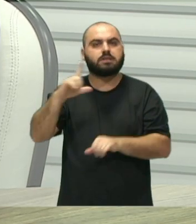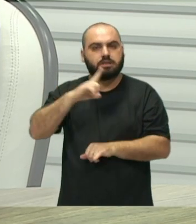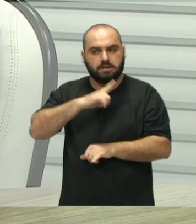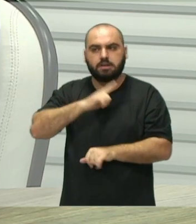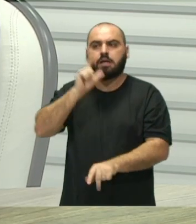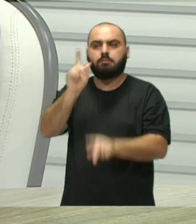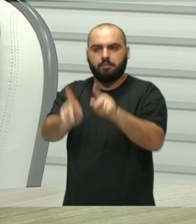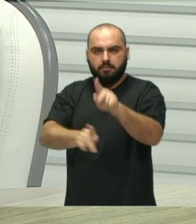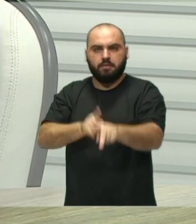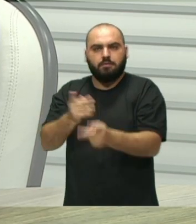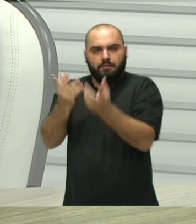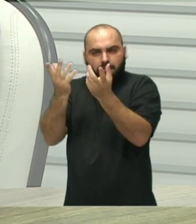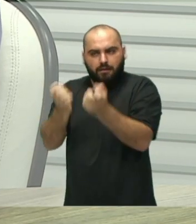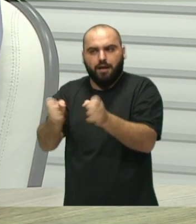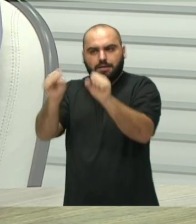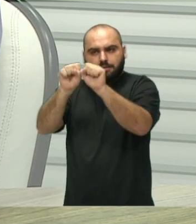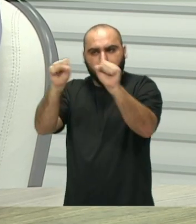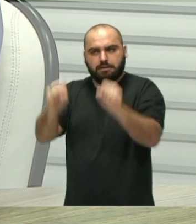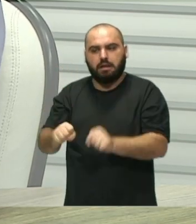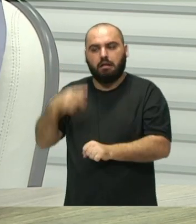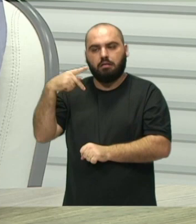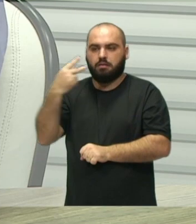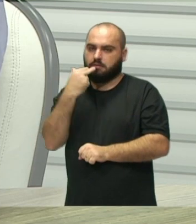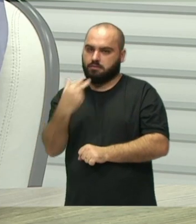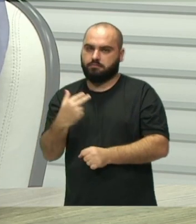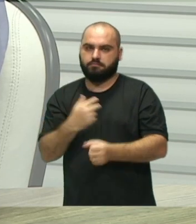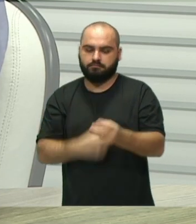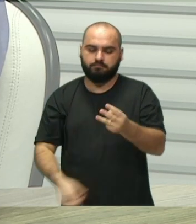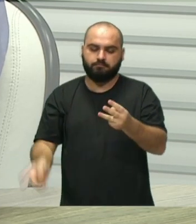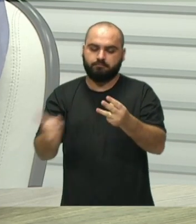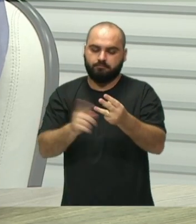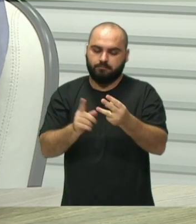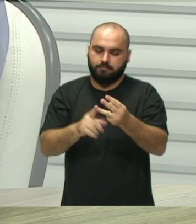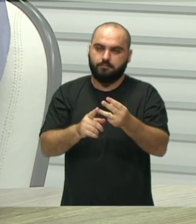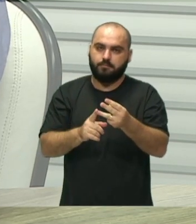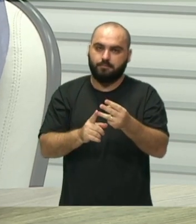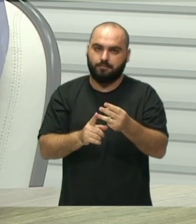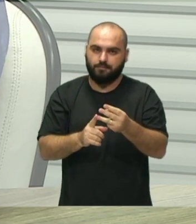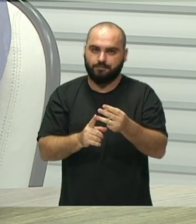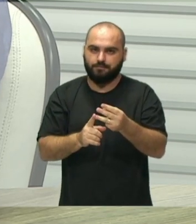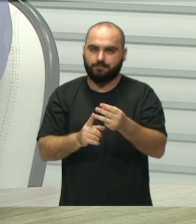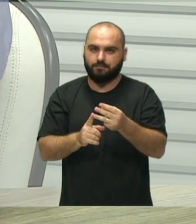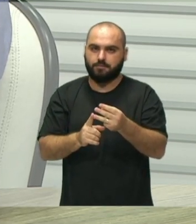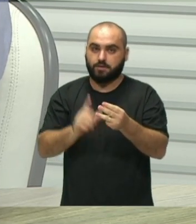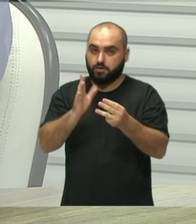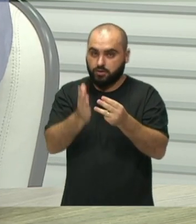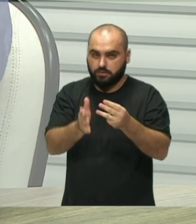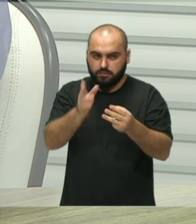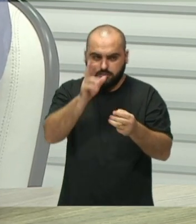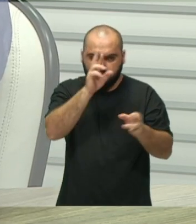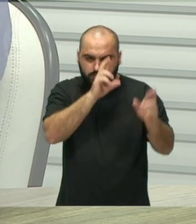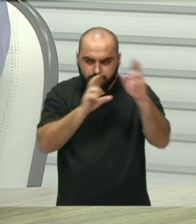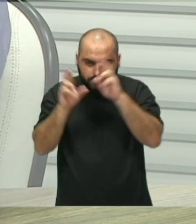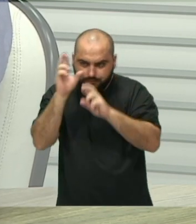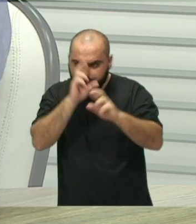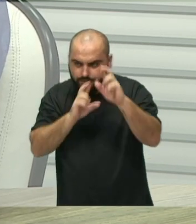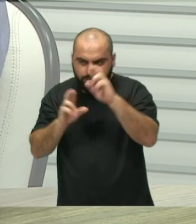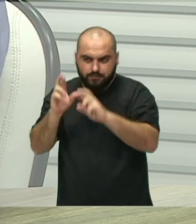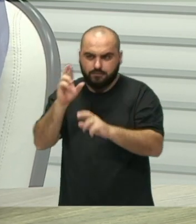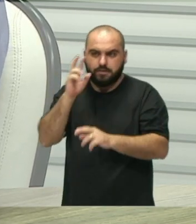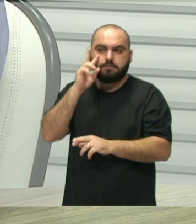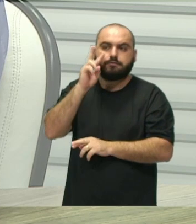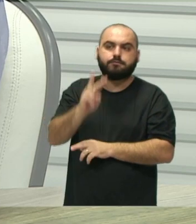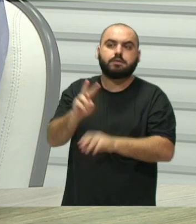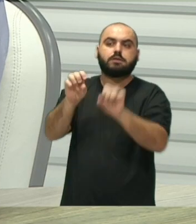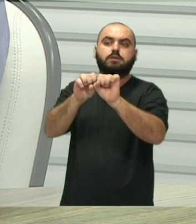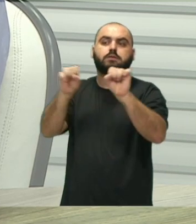da população ao sistema ofertado. E a partir do monitoramento do uso desse